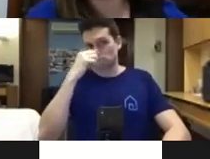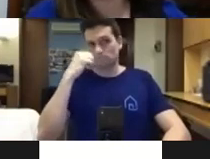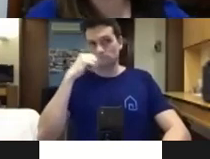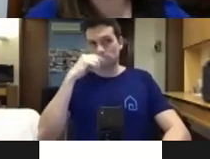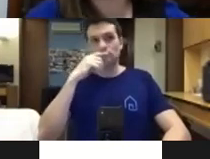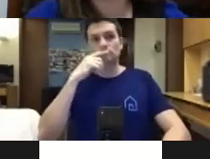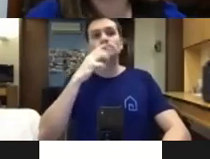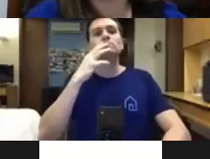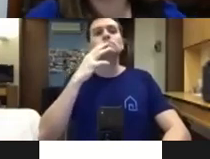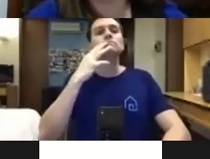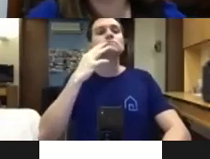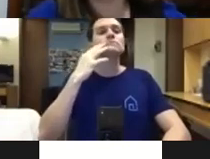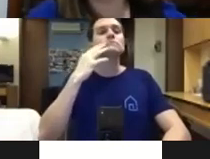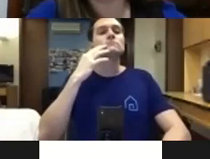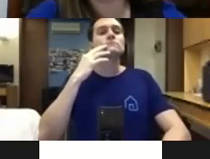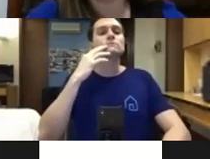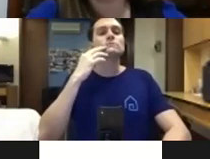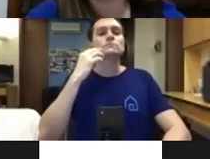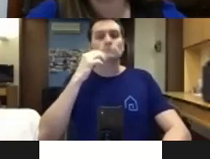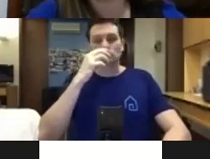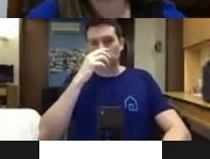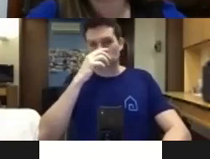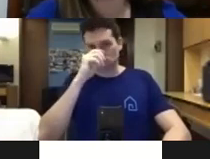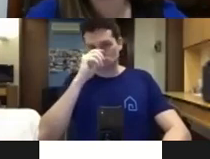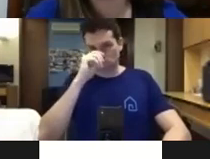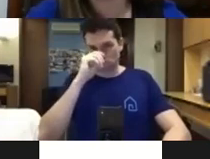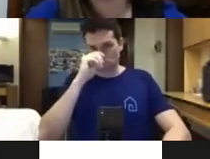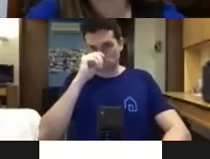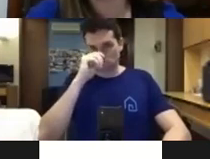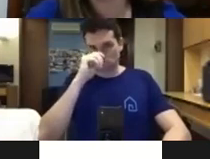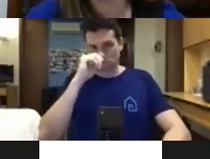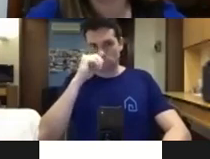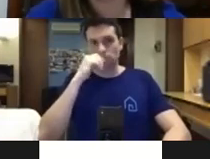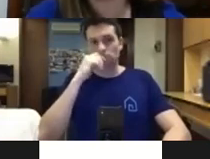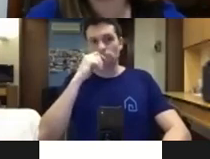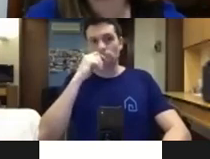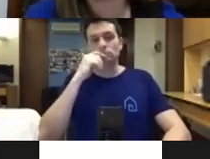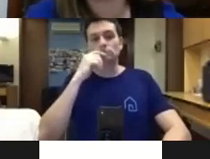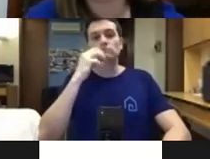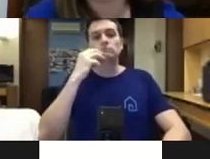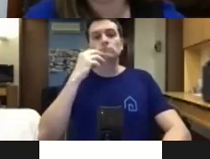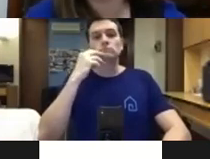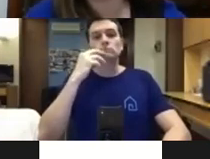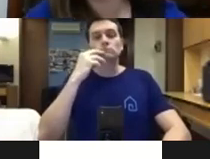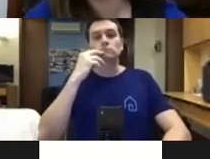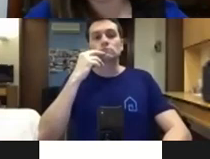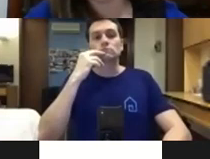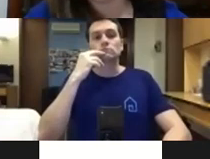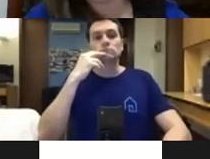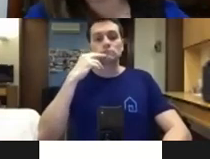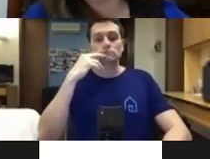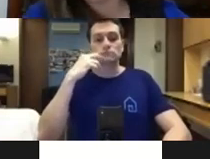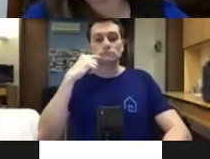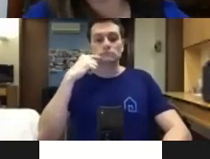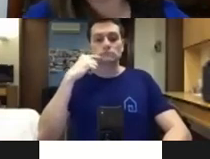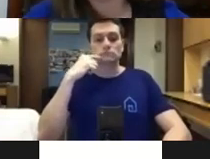por essa fama, né? E por que ele seria bom, né? O que ele tem de ponto favorável? Primeiro, ele é um